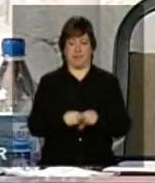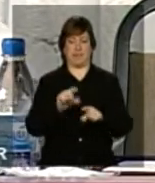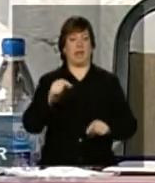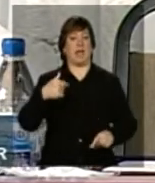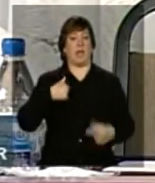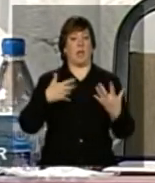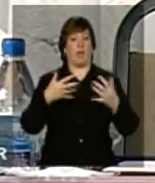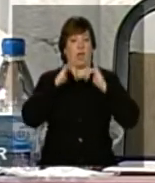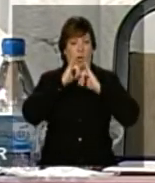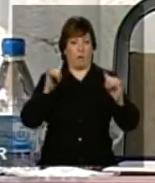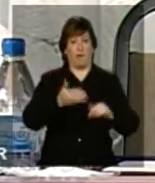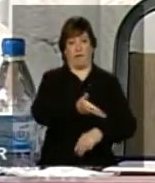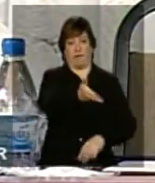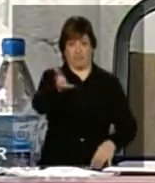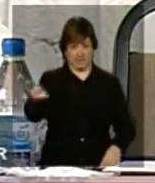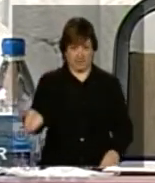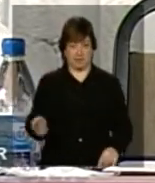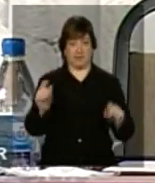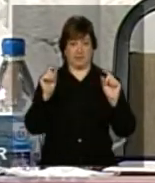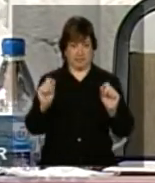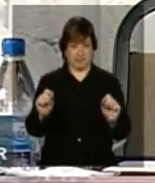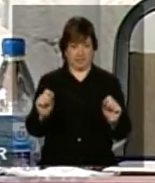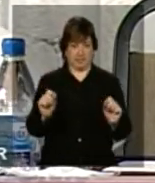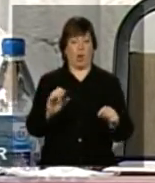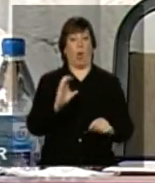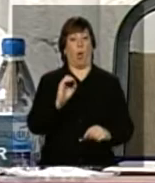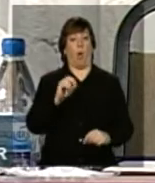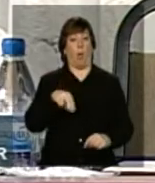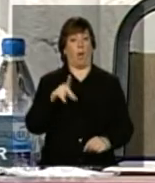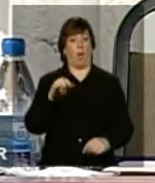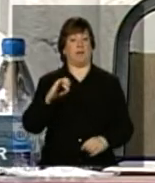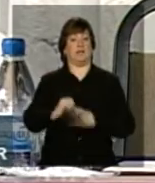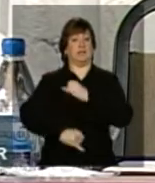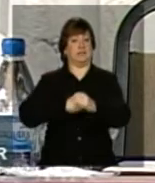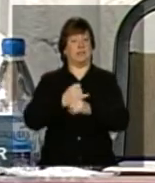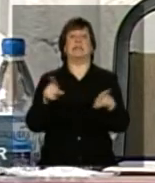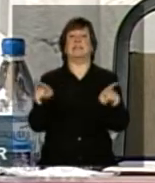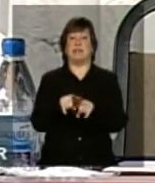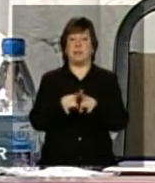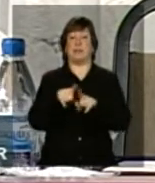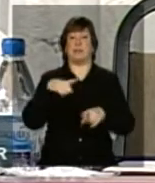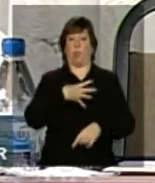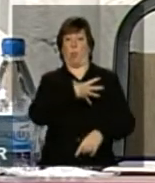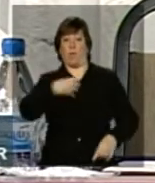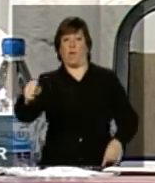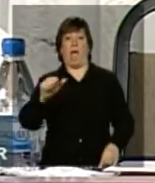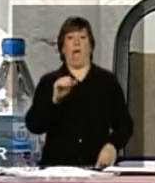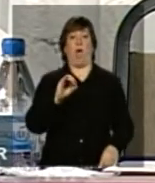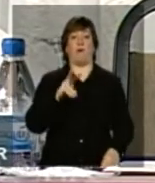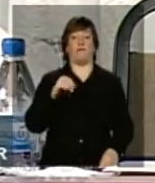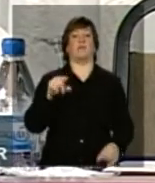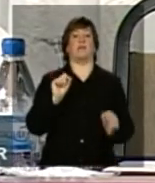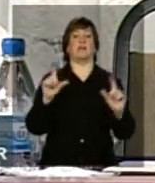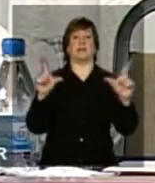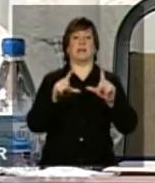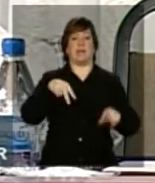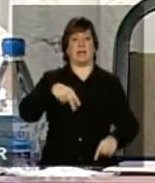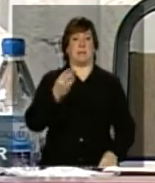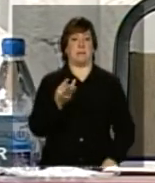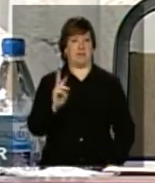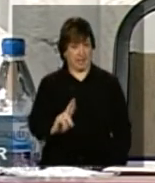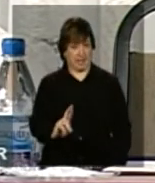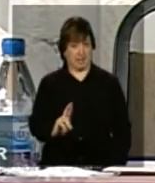quero comunicar a vocês que, além de online, ela está sendo transmitida ao vivo pela NBR.